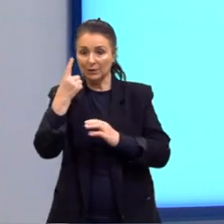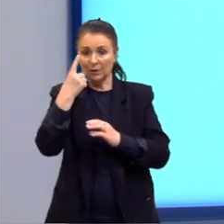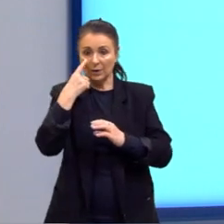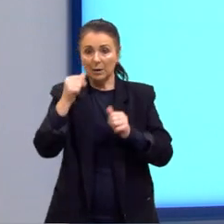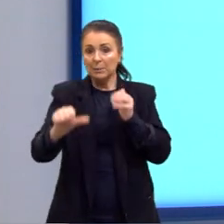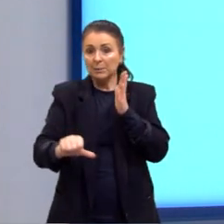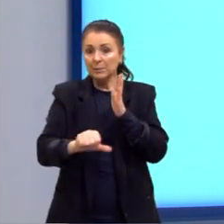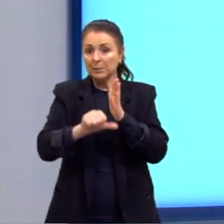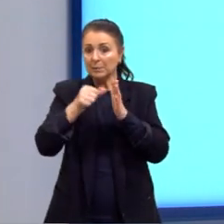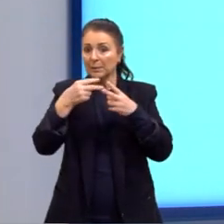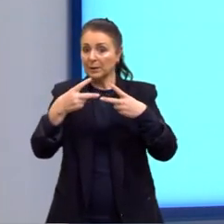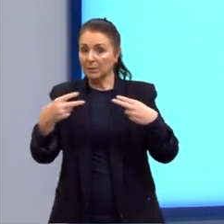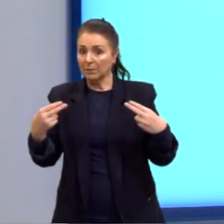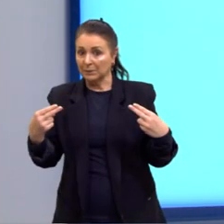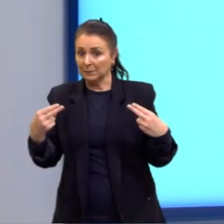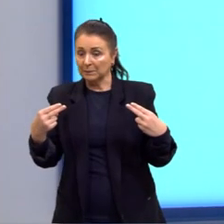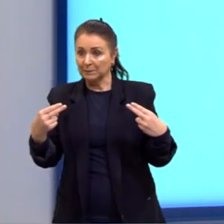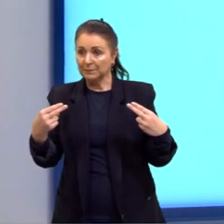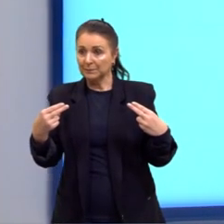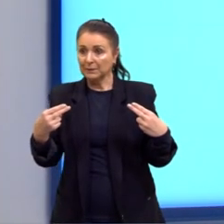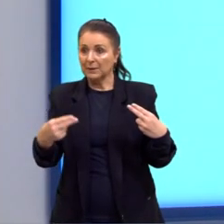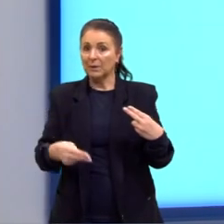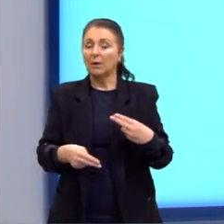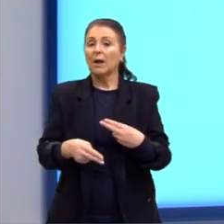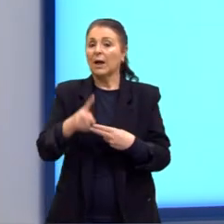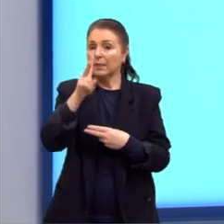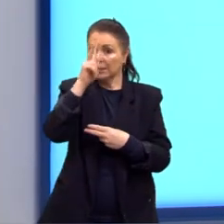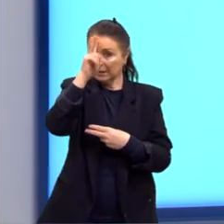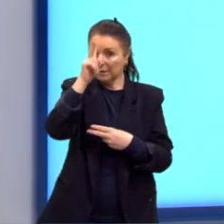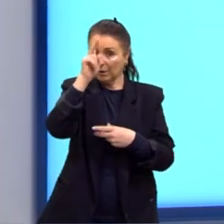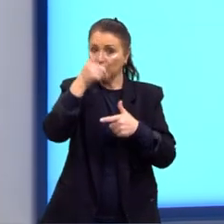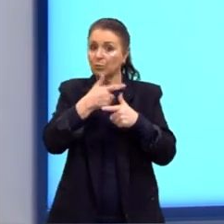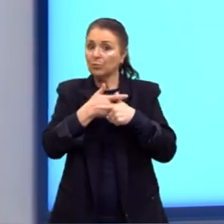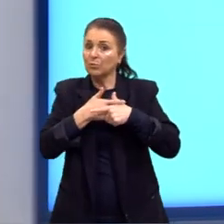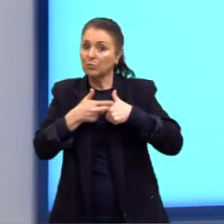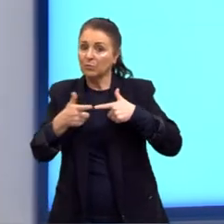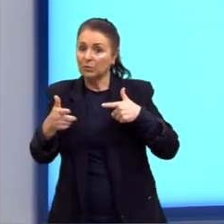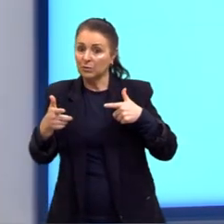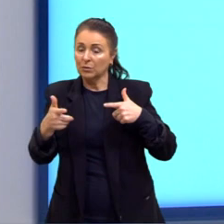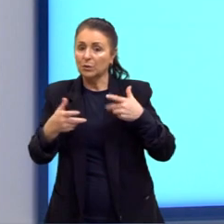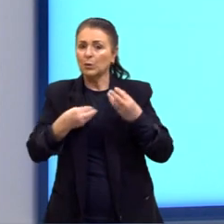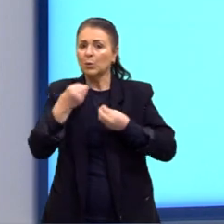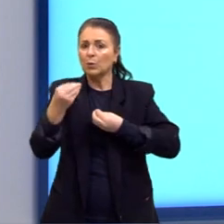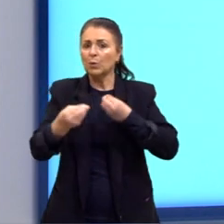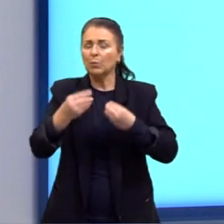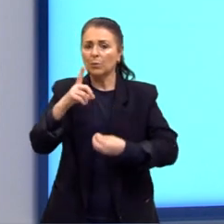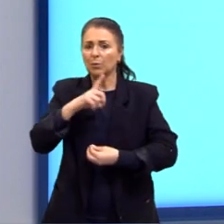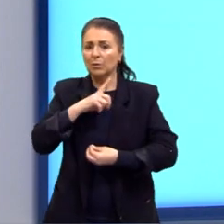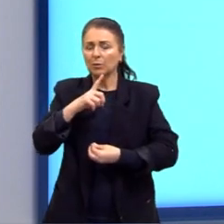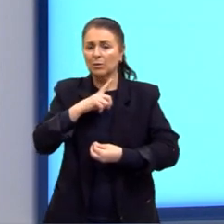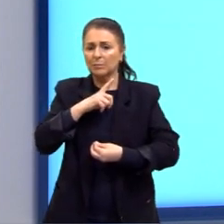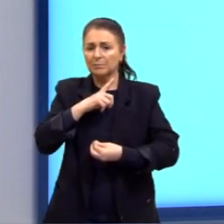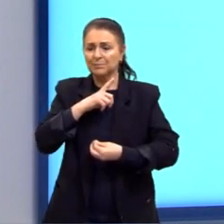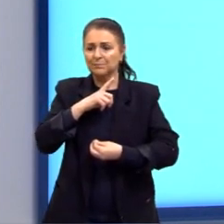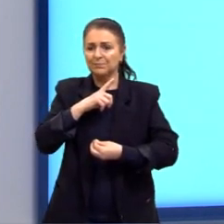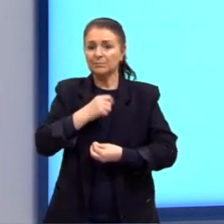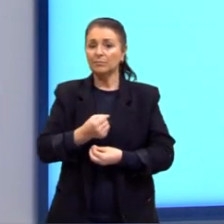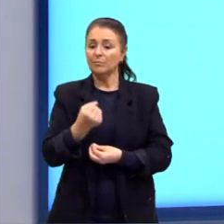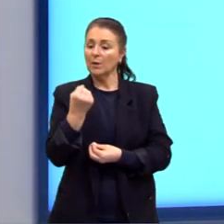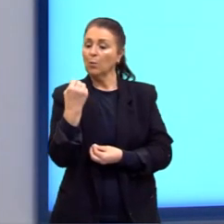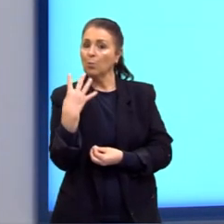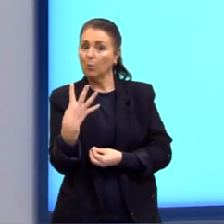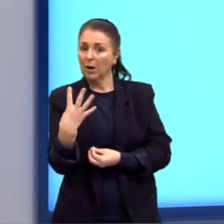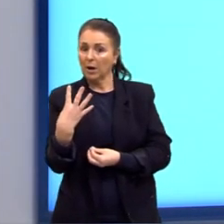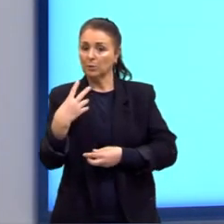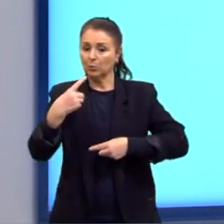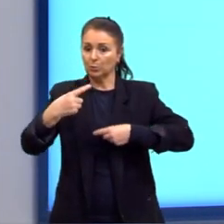primeira coisa que a gente vai ver né atenção ela se divide então como eu tenho né Quatro